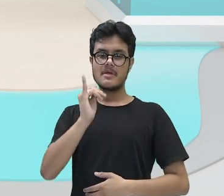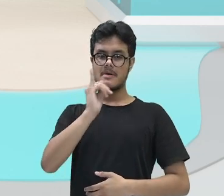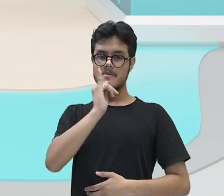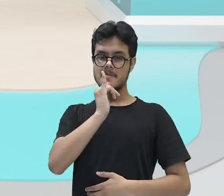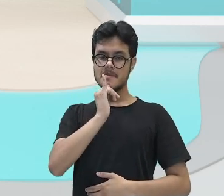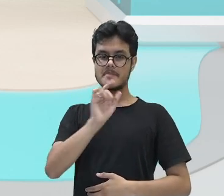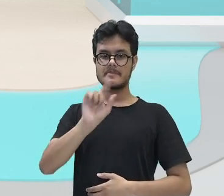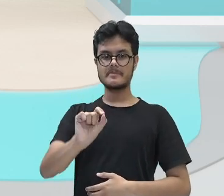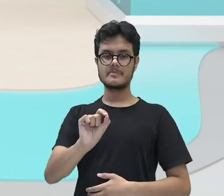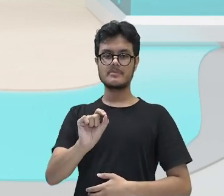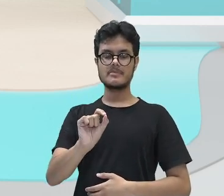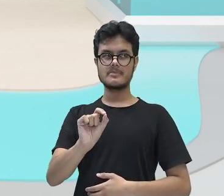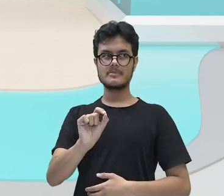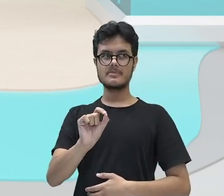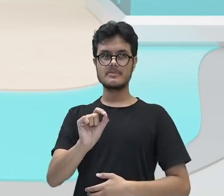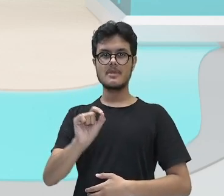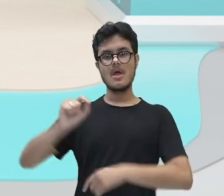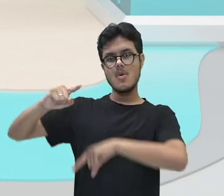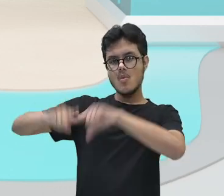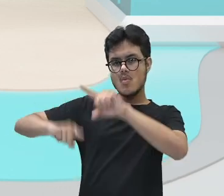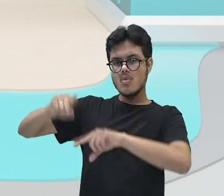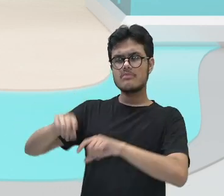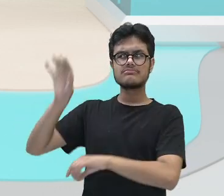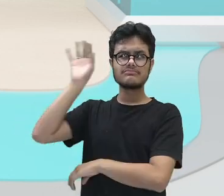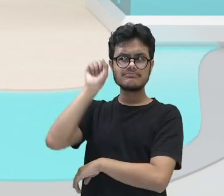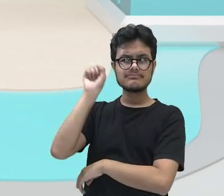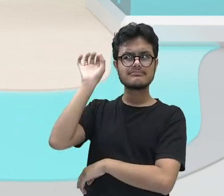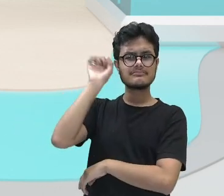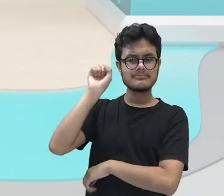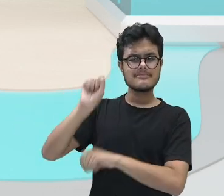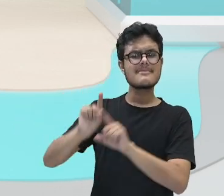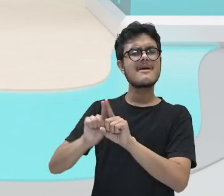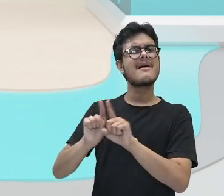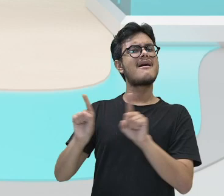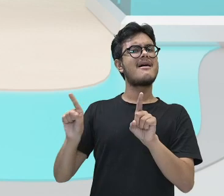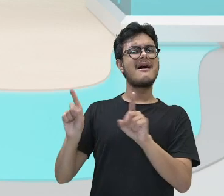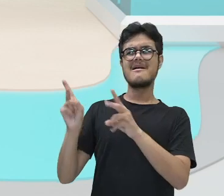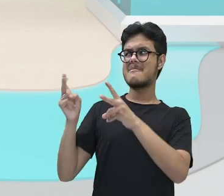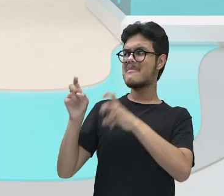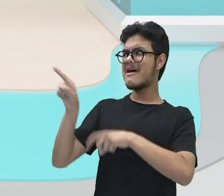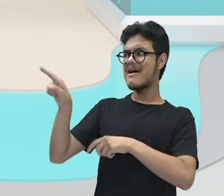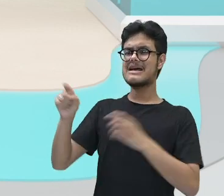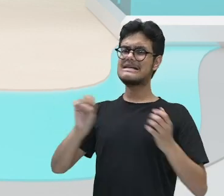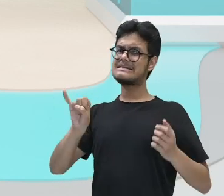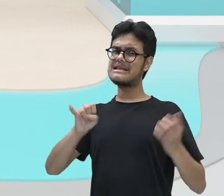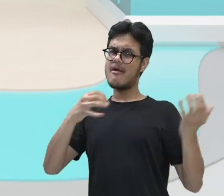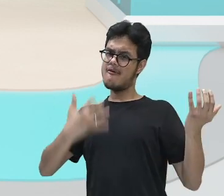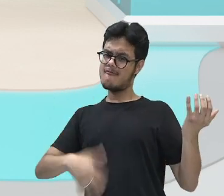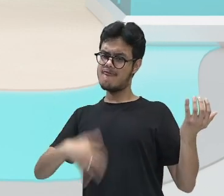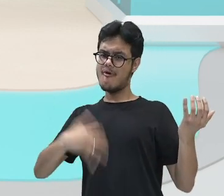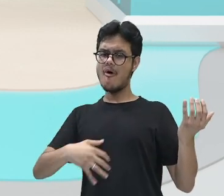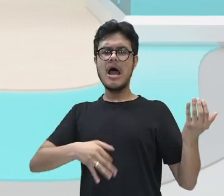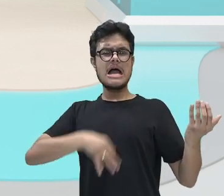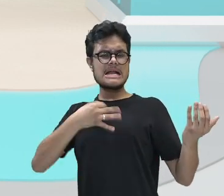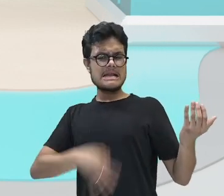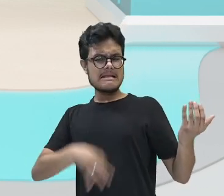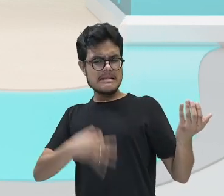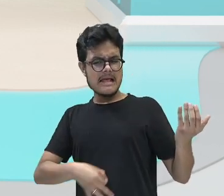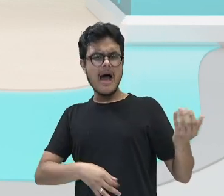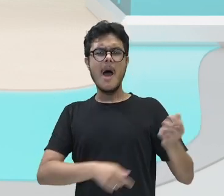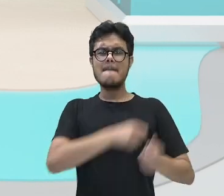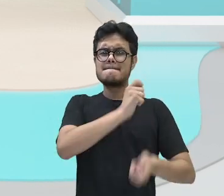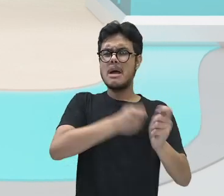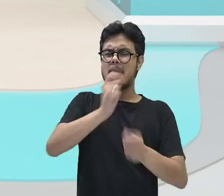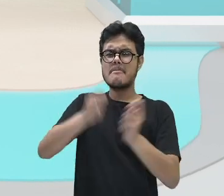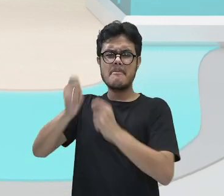nós reconhecemos a partir do momento também que eu não estou vendo o instrumento, quando eu escuto uma música, mas eu sei que ali é